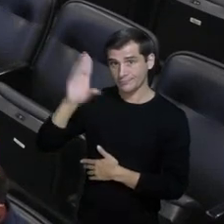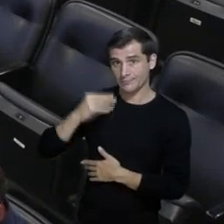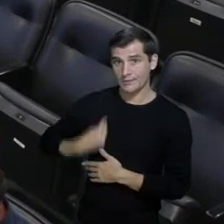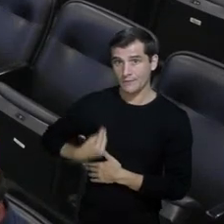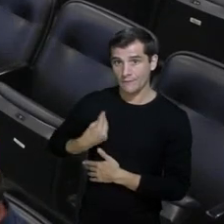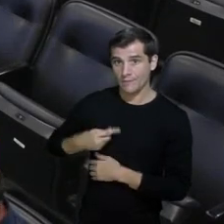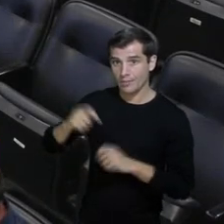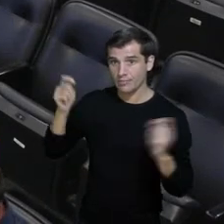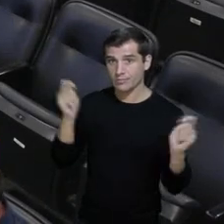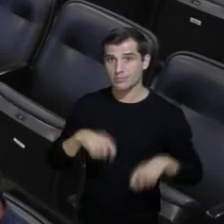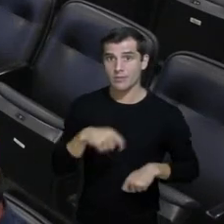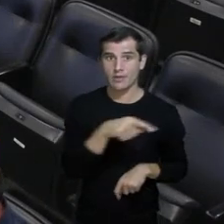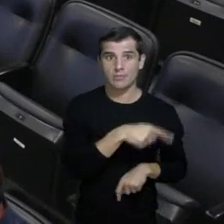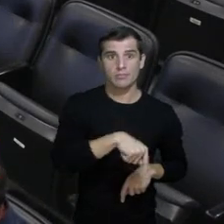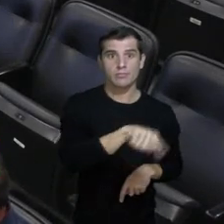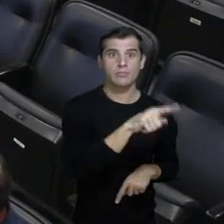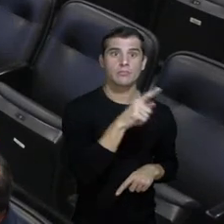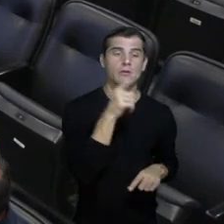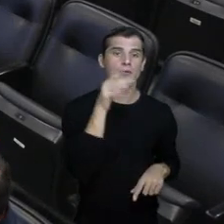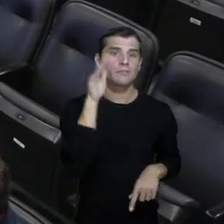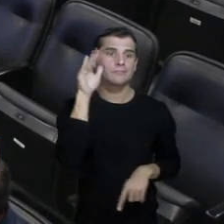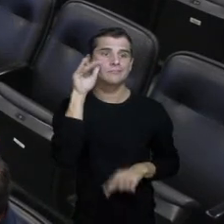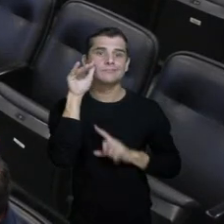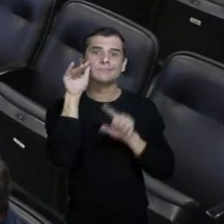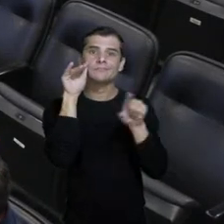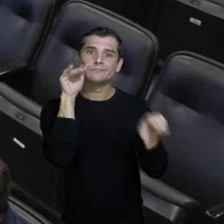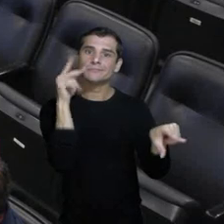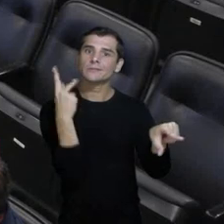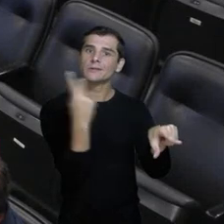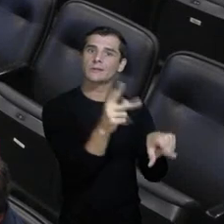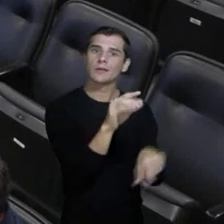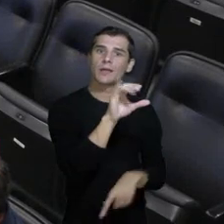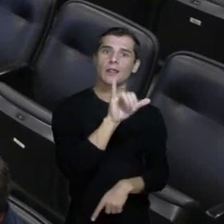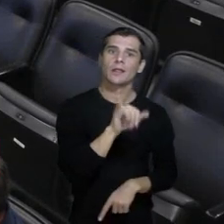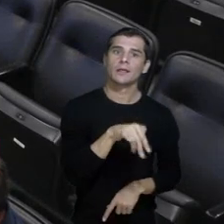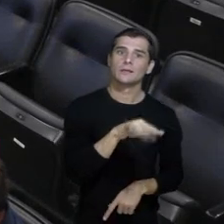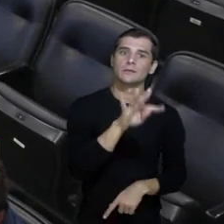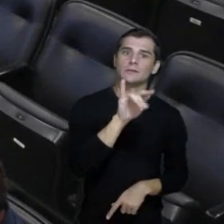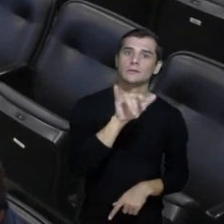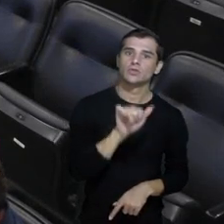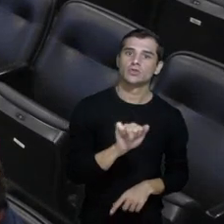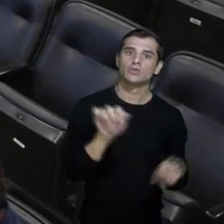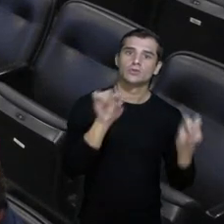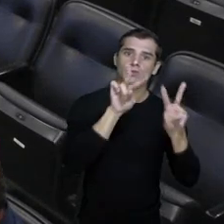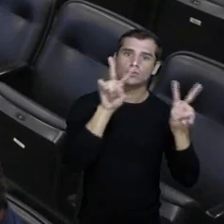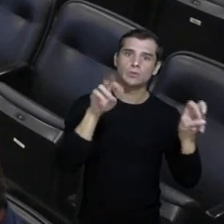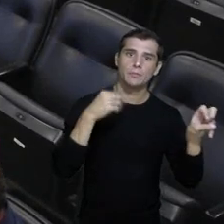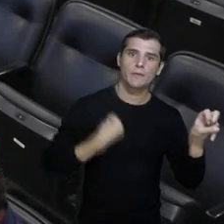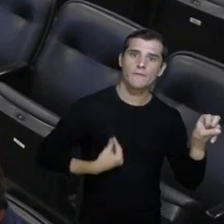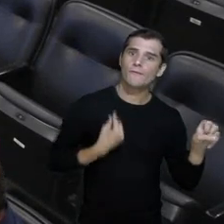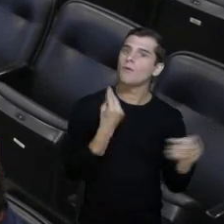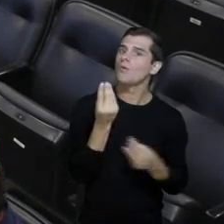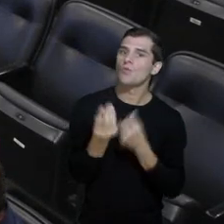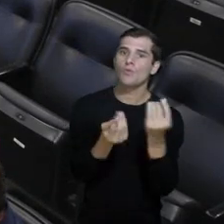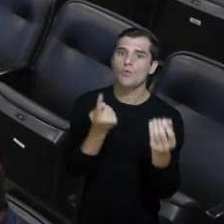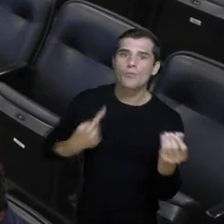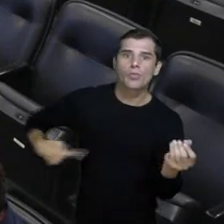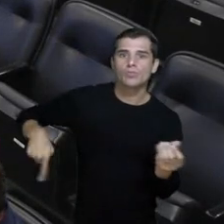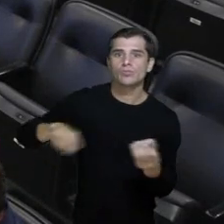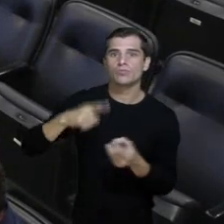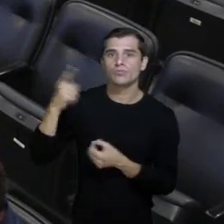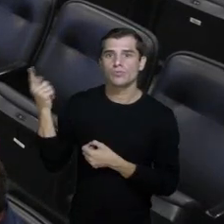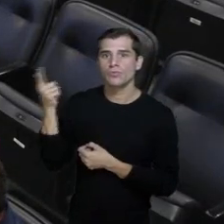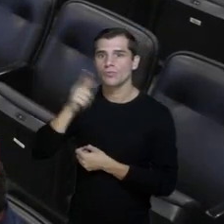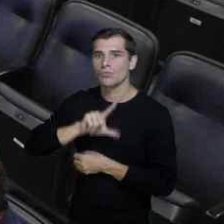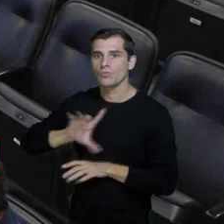ouvi-la né ver a Sua percepção em relação a esse tema e como a gente consegue conduzir em conjunto agradeço a cada